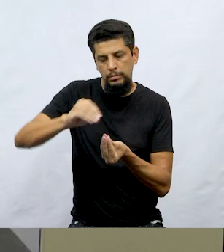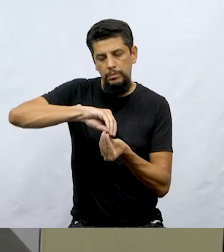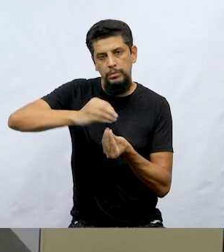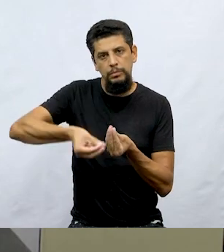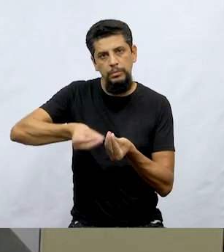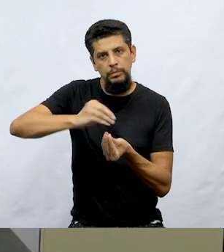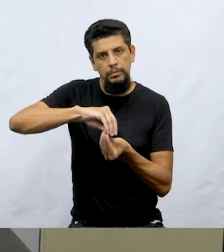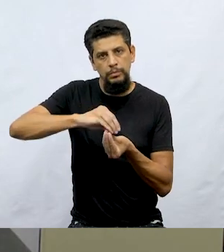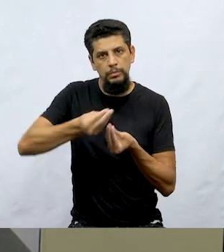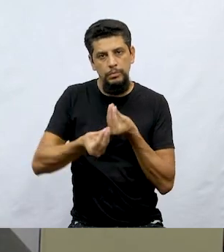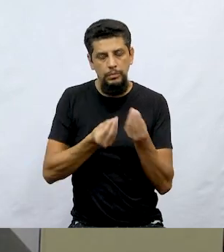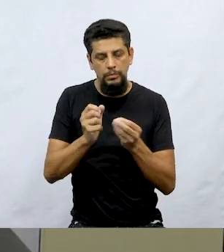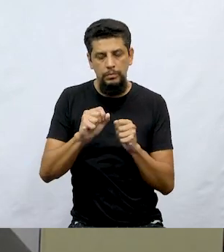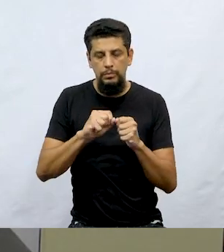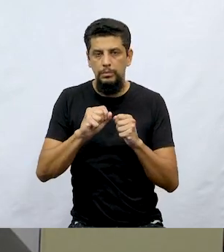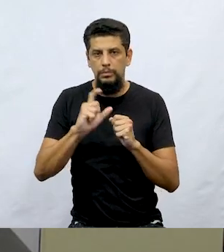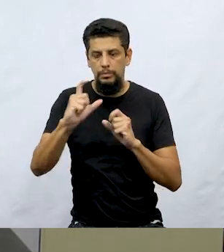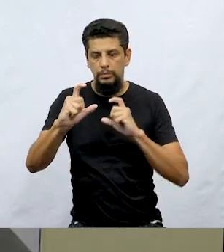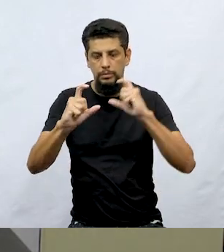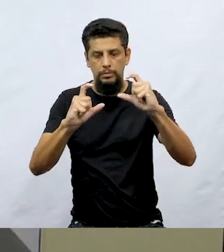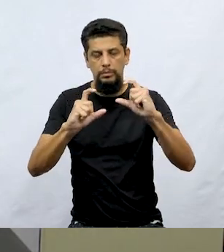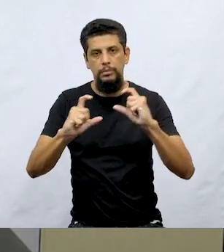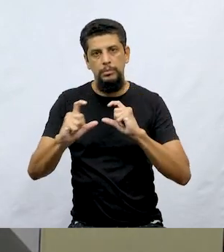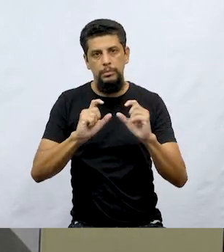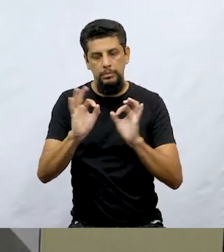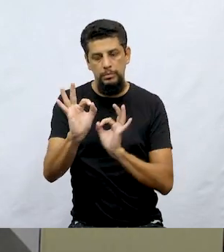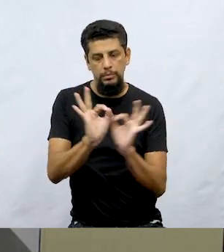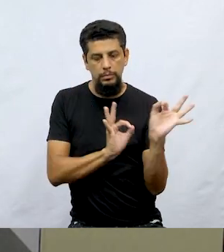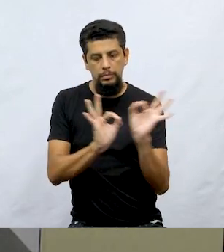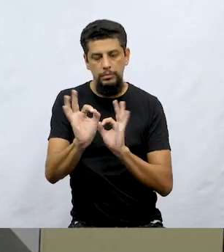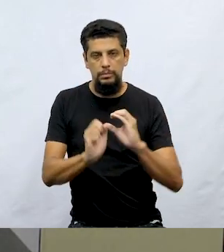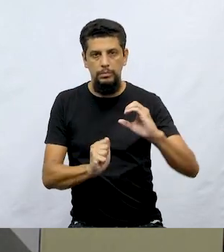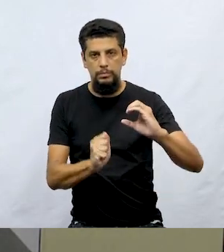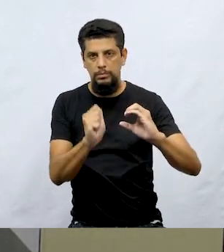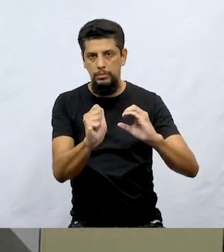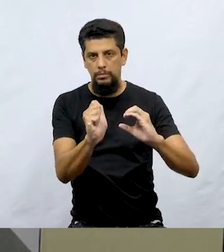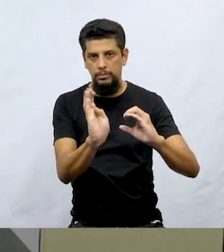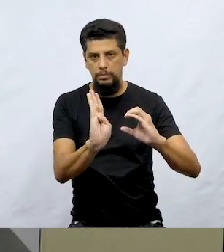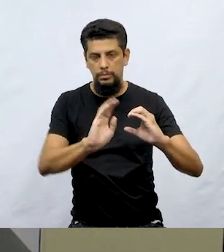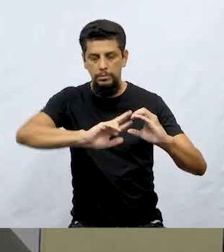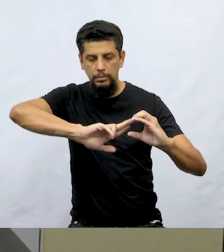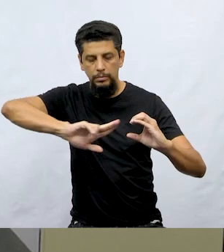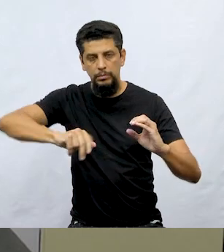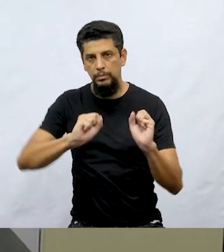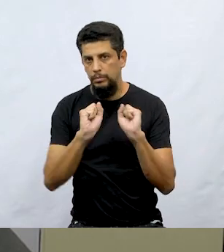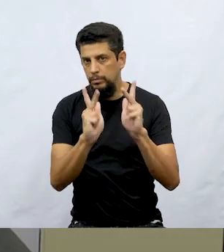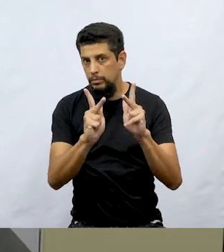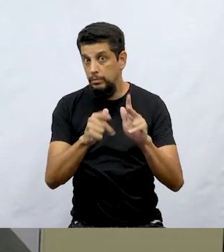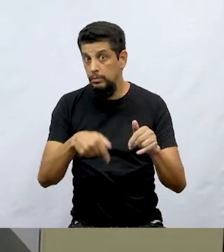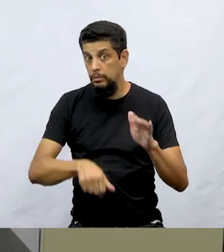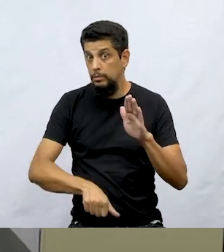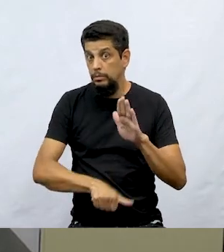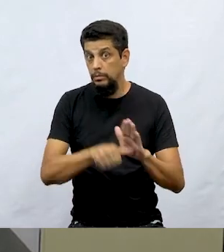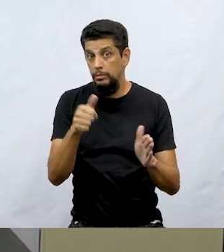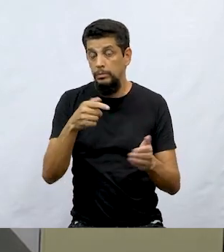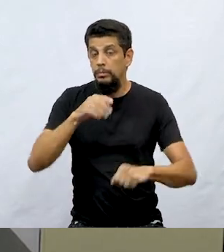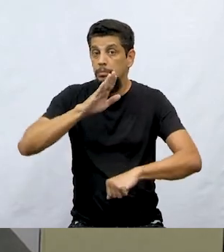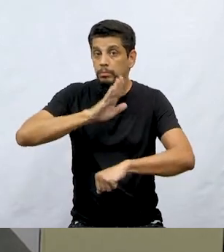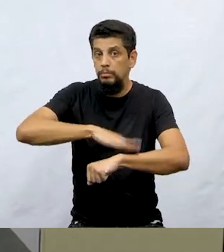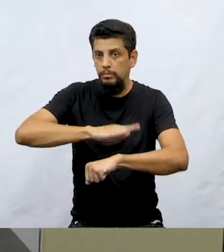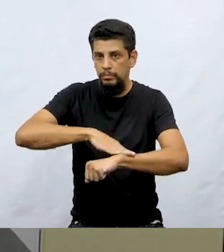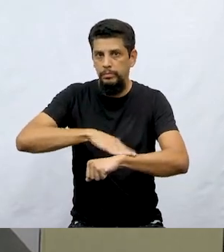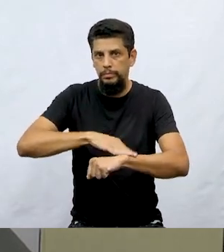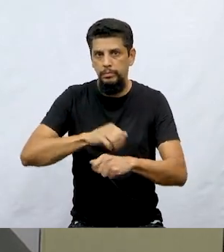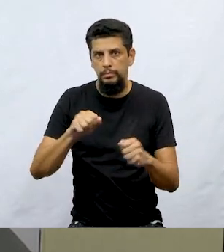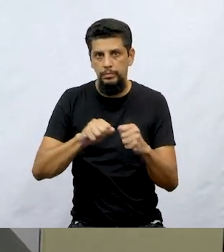como que vamos montar as fichas separadas do alfabeto, ok? Então, esse é o nosso primeiro